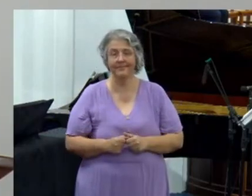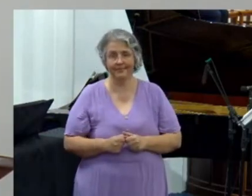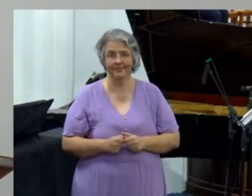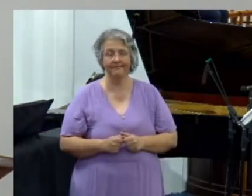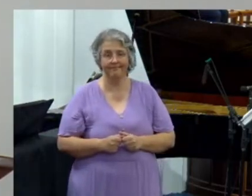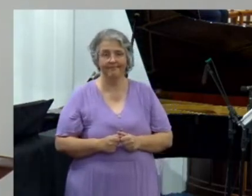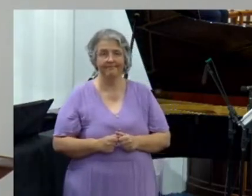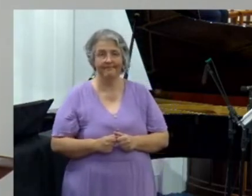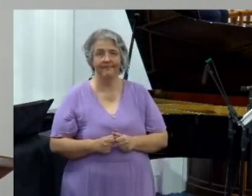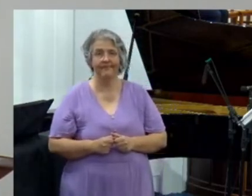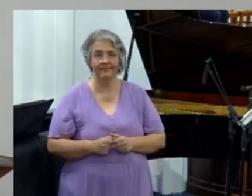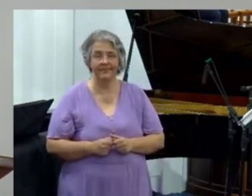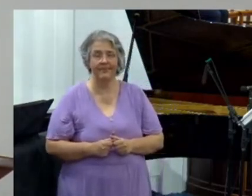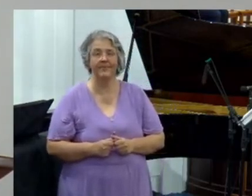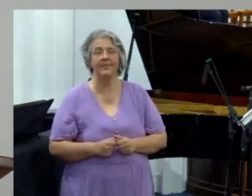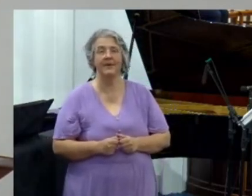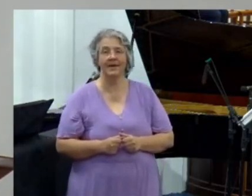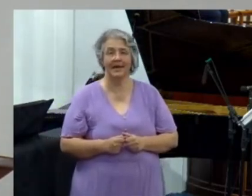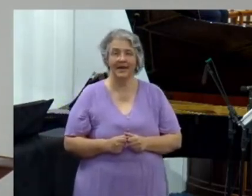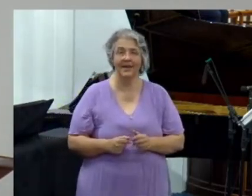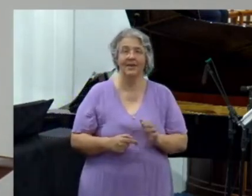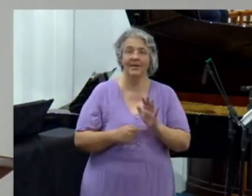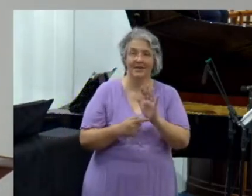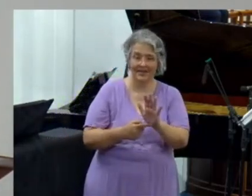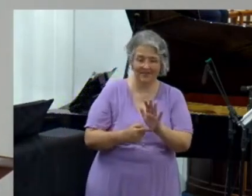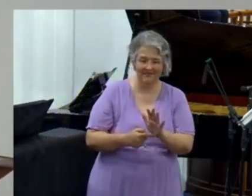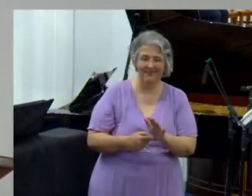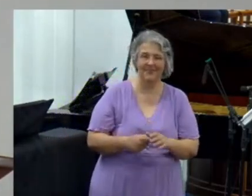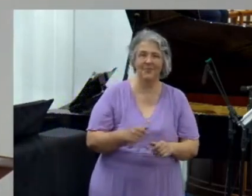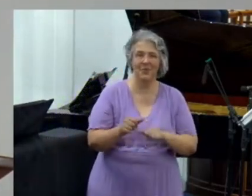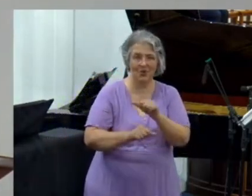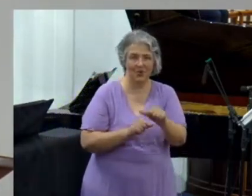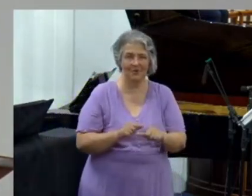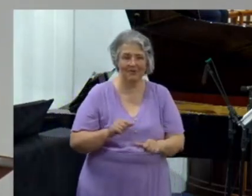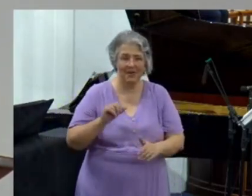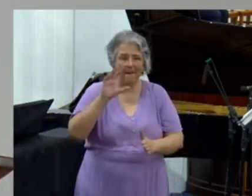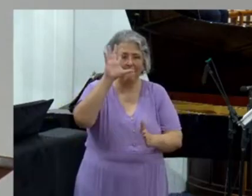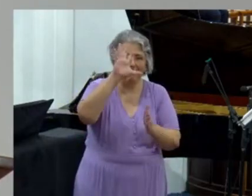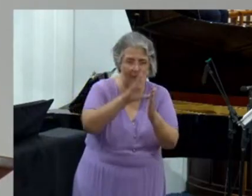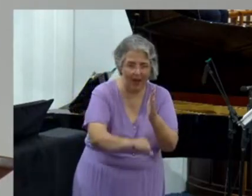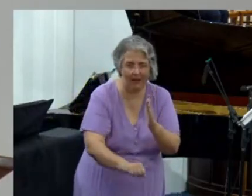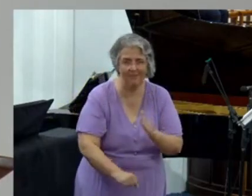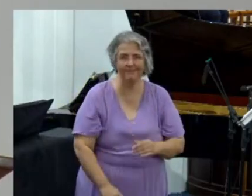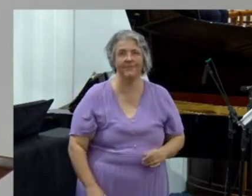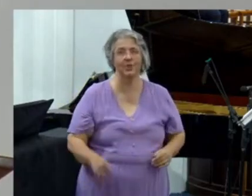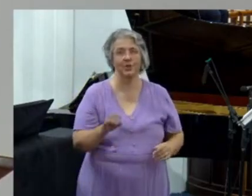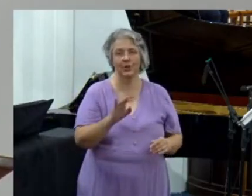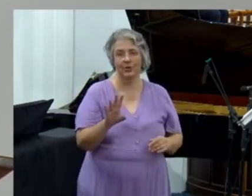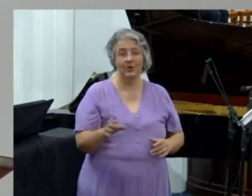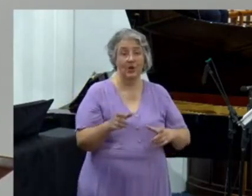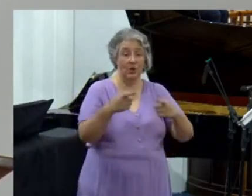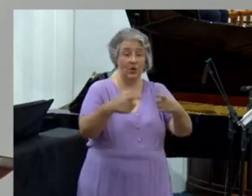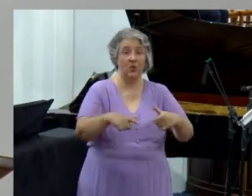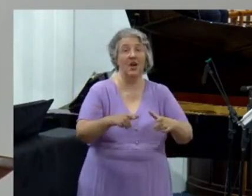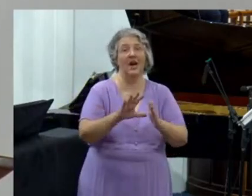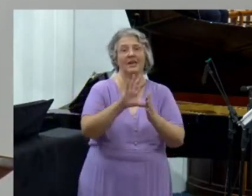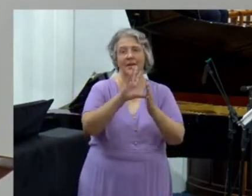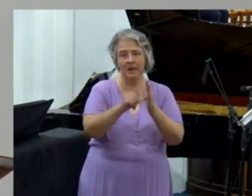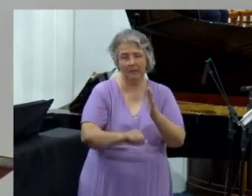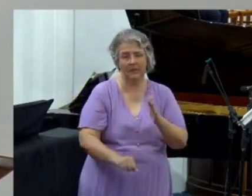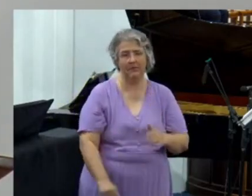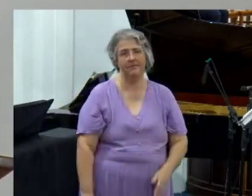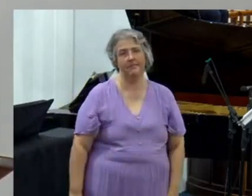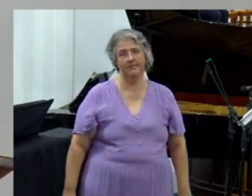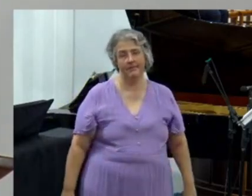Senhor fala, ele se tornou um covil de salteadores. Agora pense um pouquinho nessa expressão,